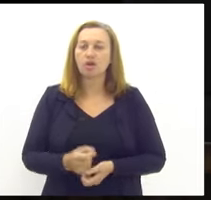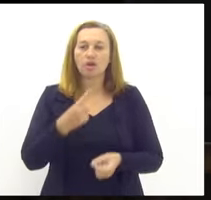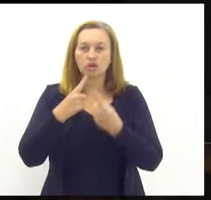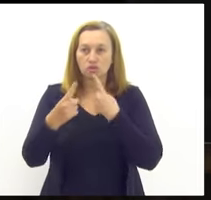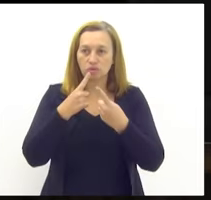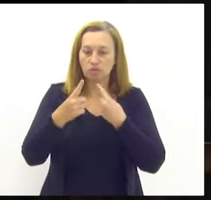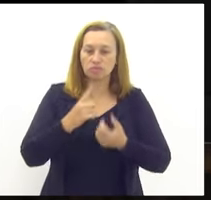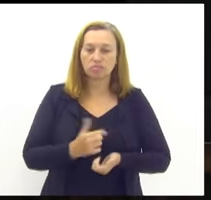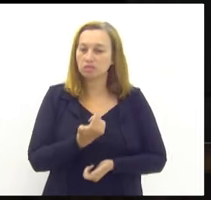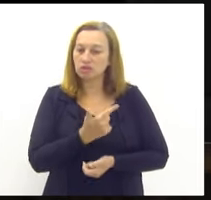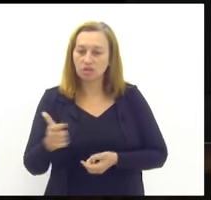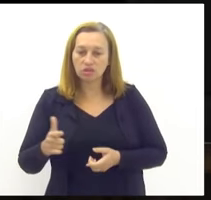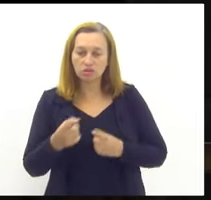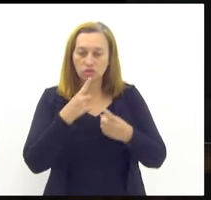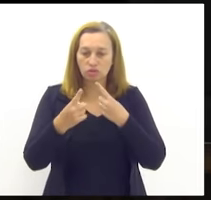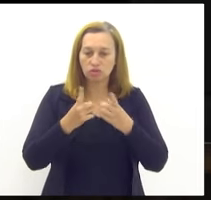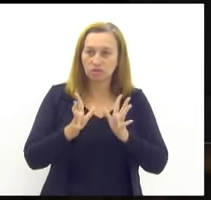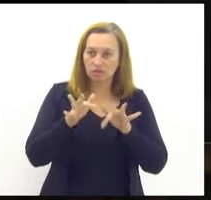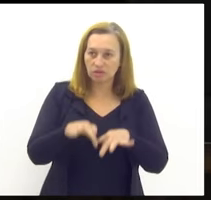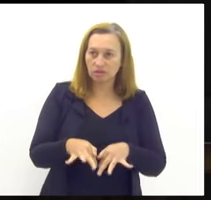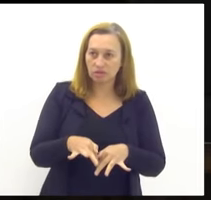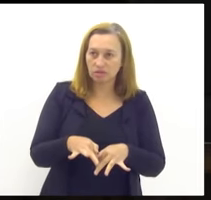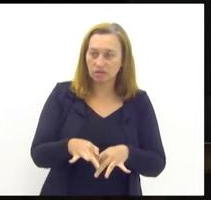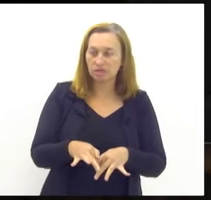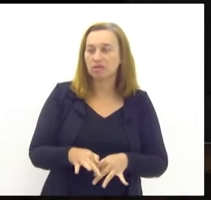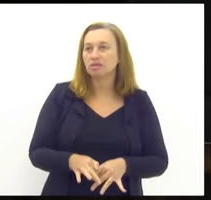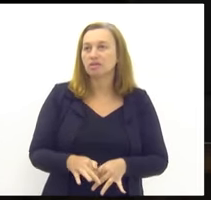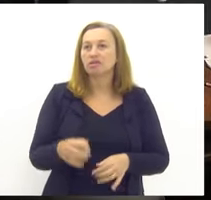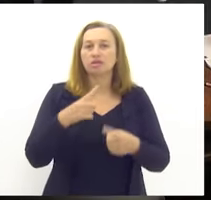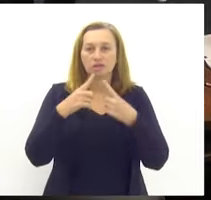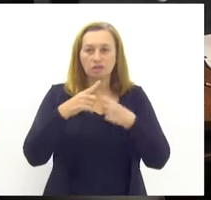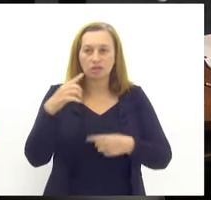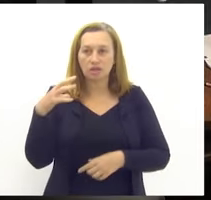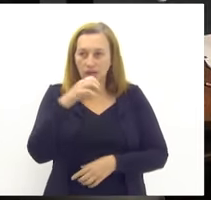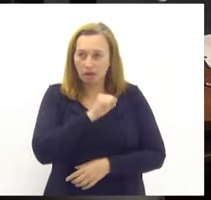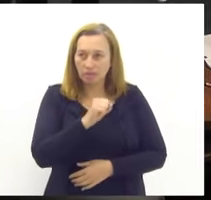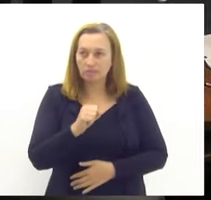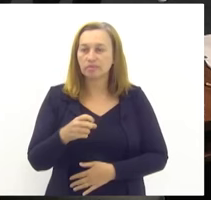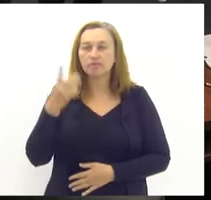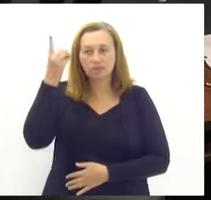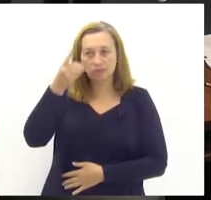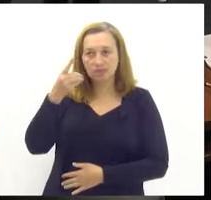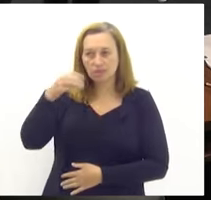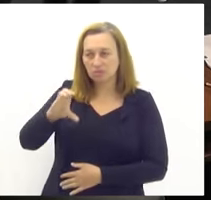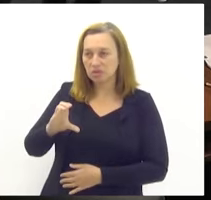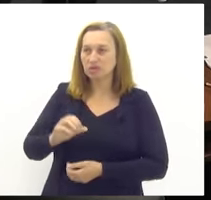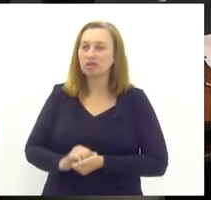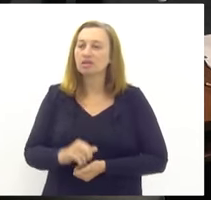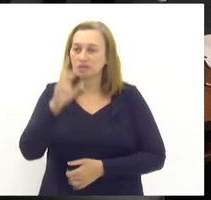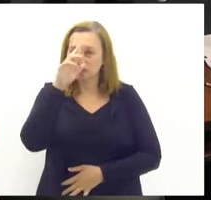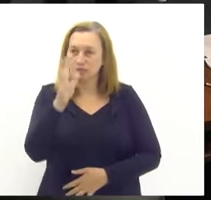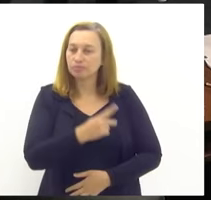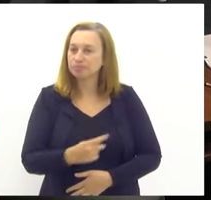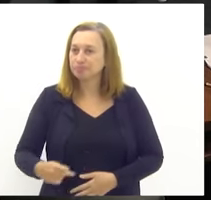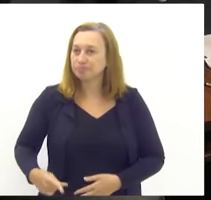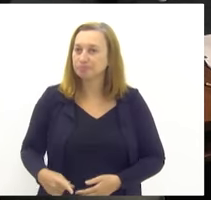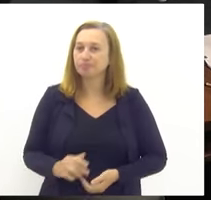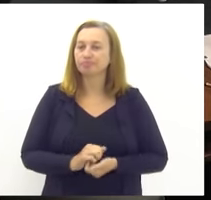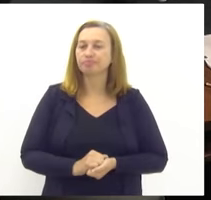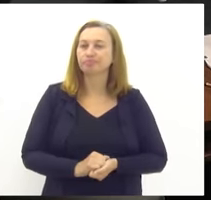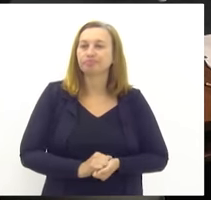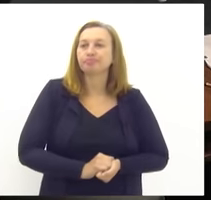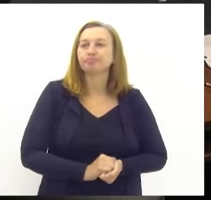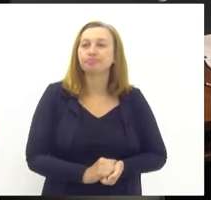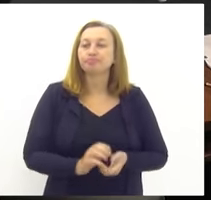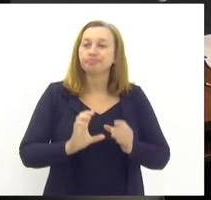discussão não havendo quem que discutir para discutir rapidamente deputado Carlos senhor presidente